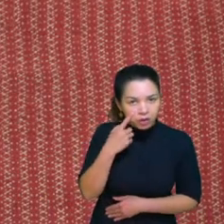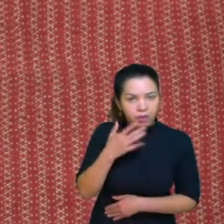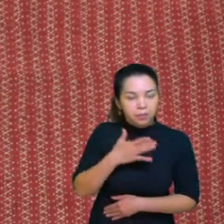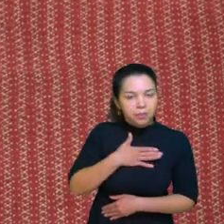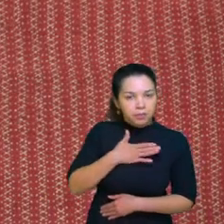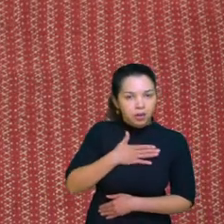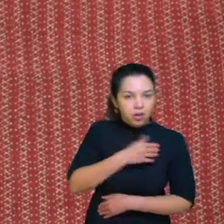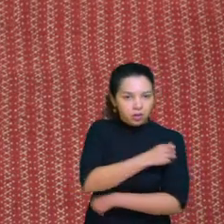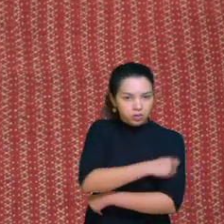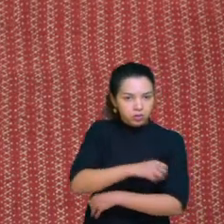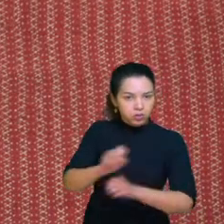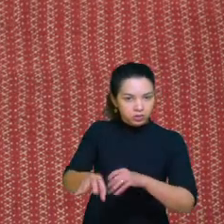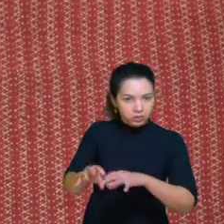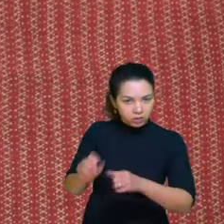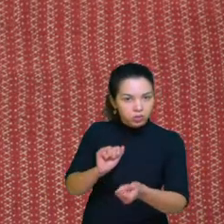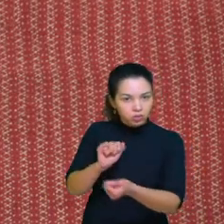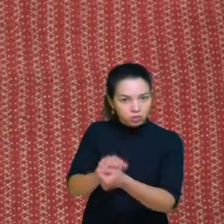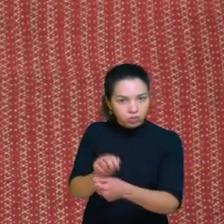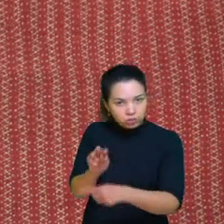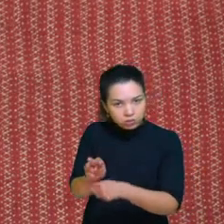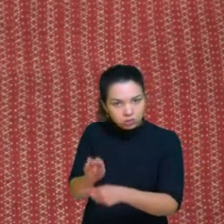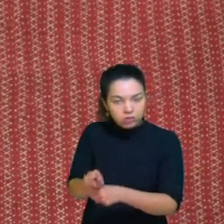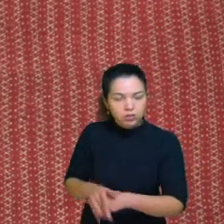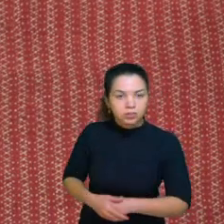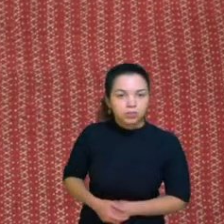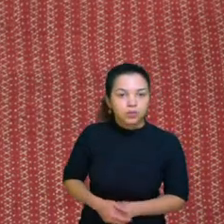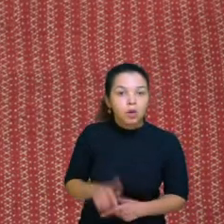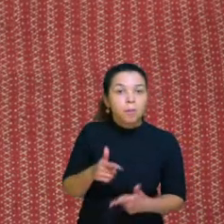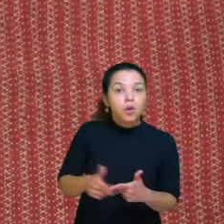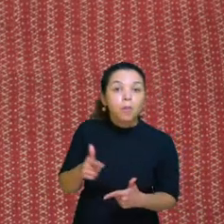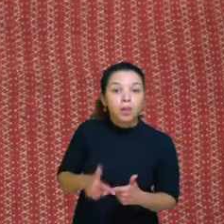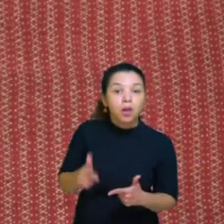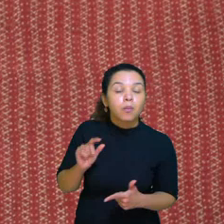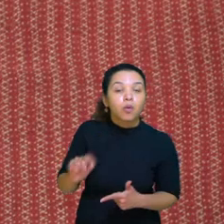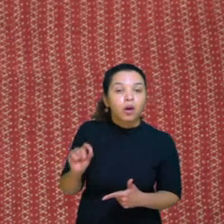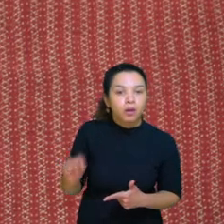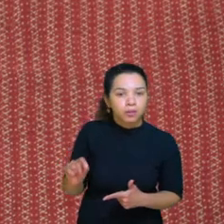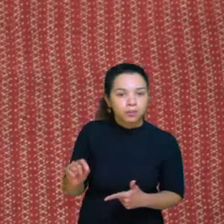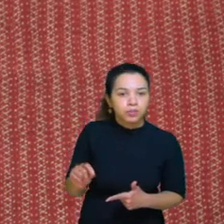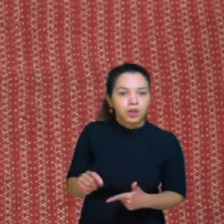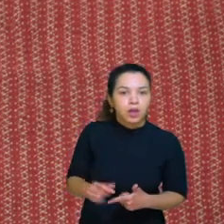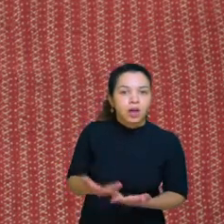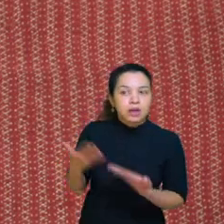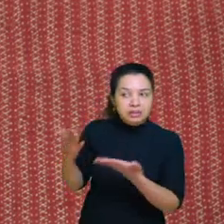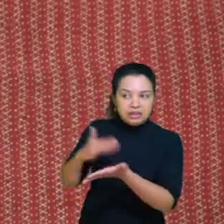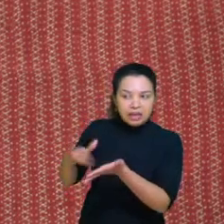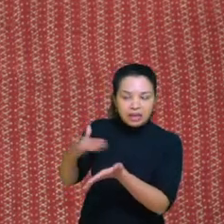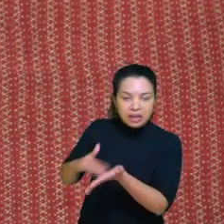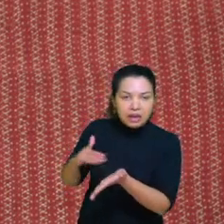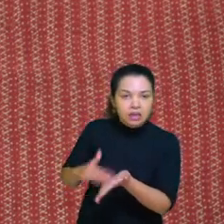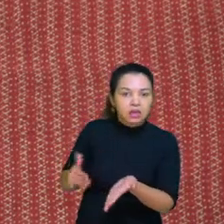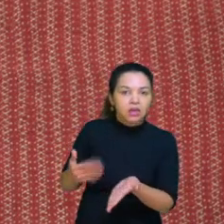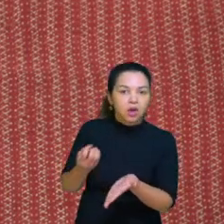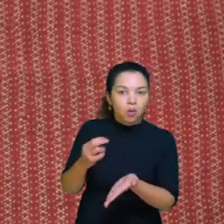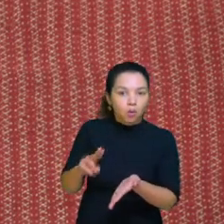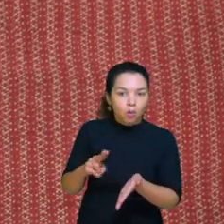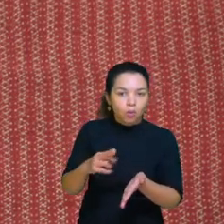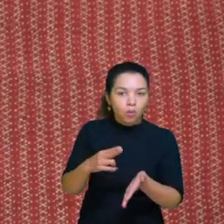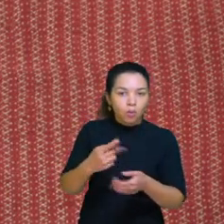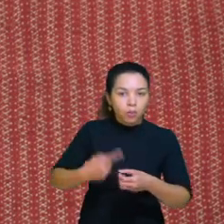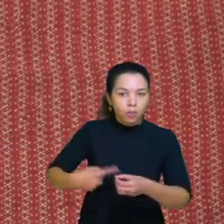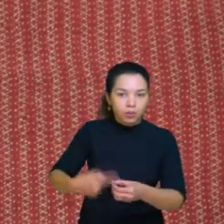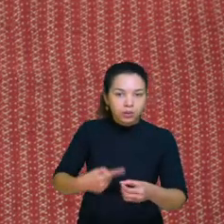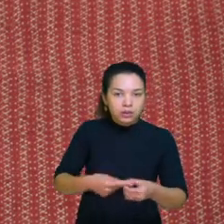né o nosso problema acontece quando quando as secretarias ou os municípios exigem Ah que a